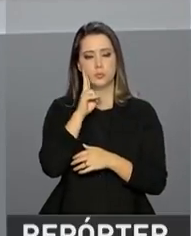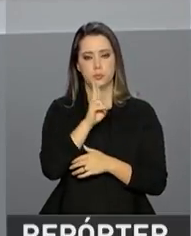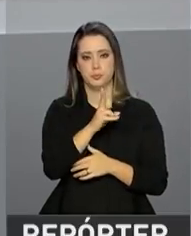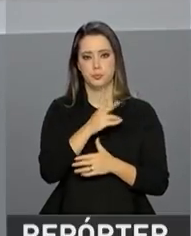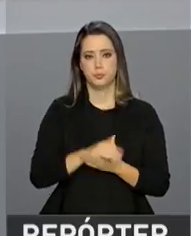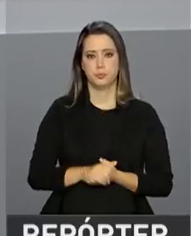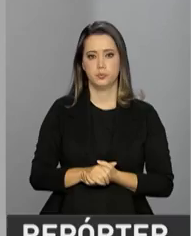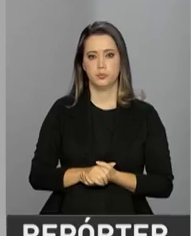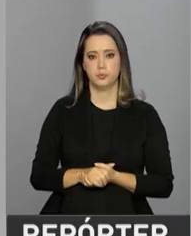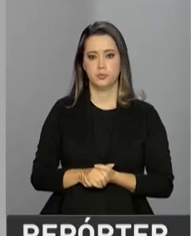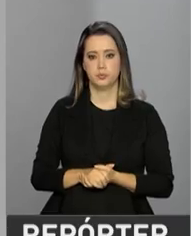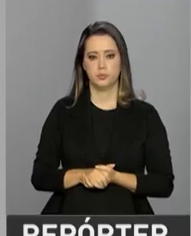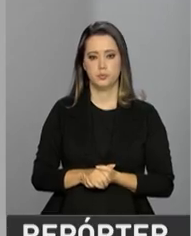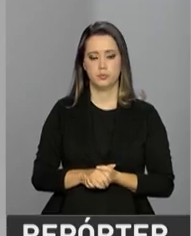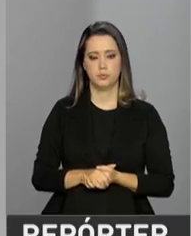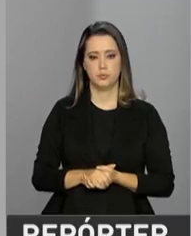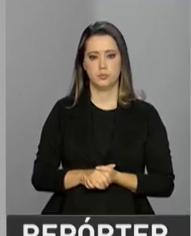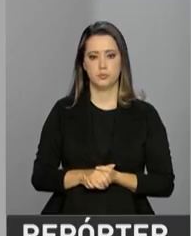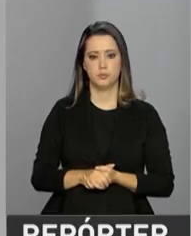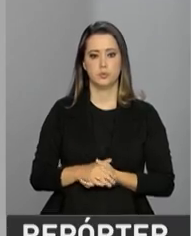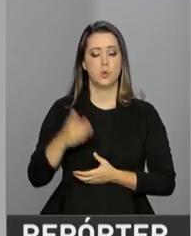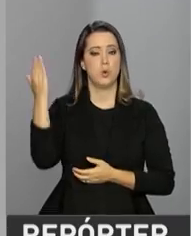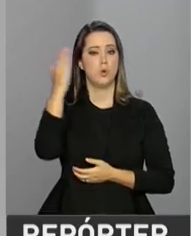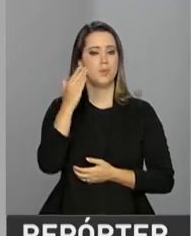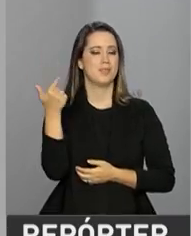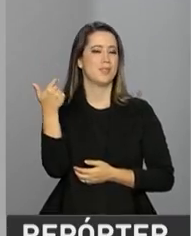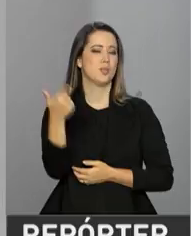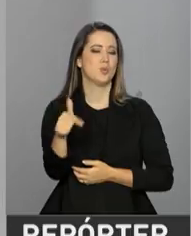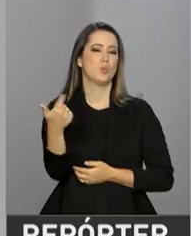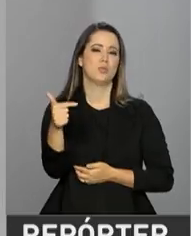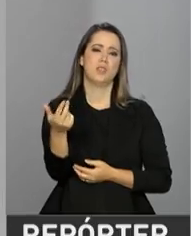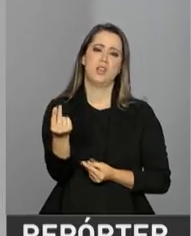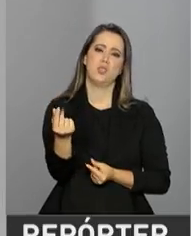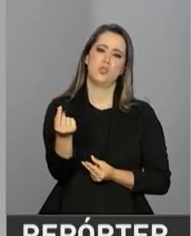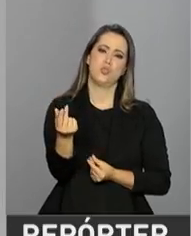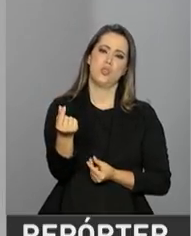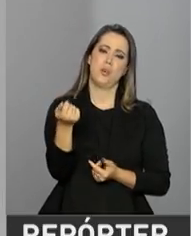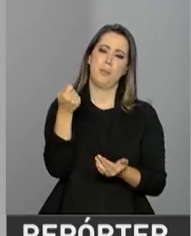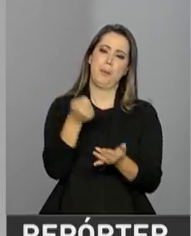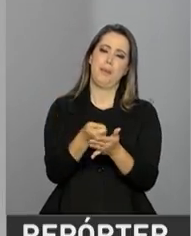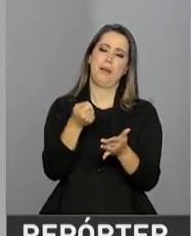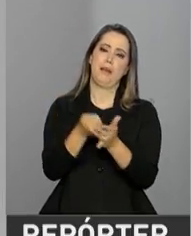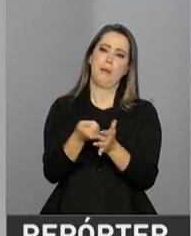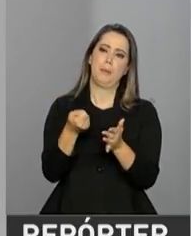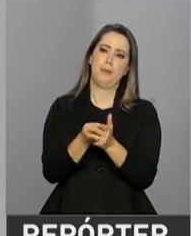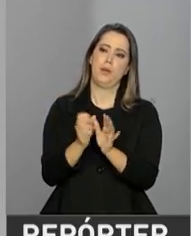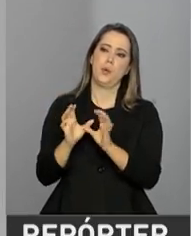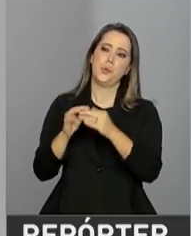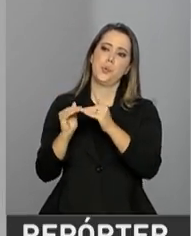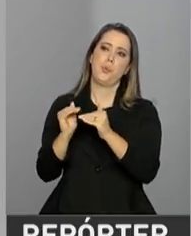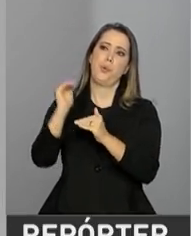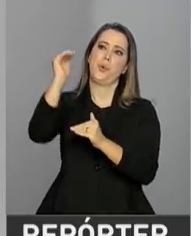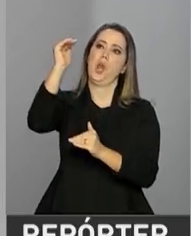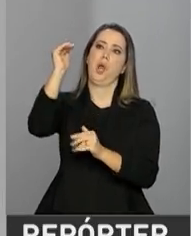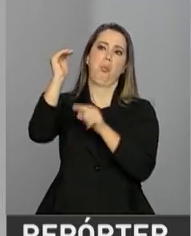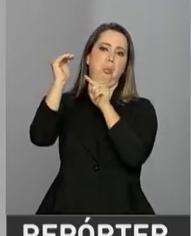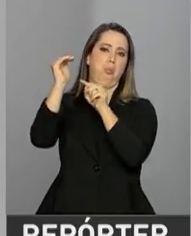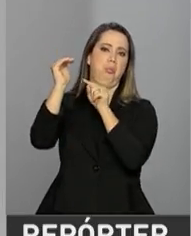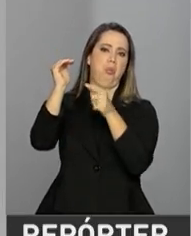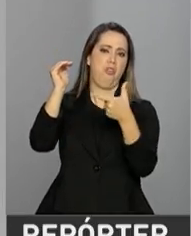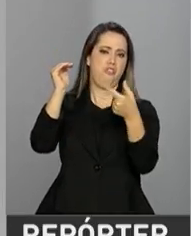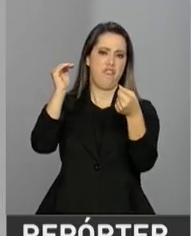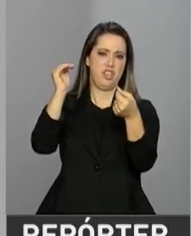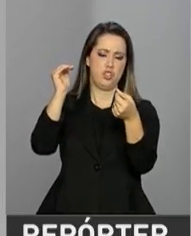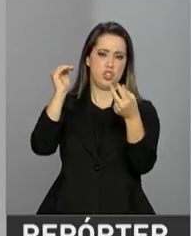acompanhar. O Brasil não tem mais dinheiro para pagar tanto privilégio com a aposentadoria de quem ganha 20